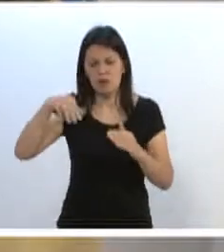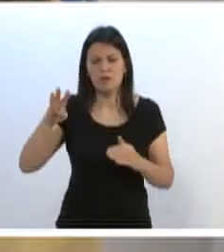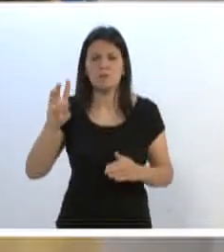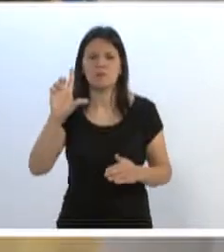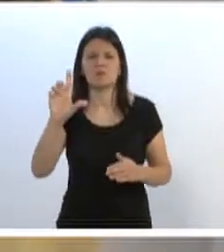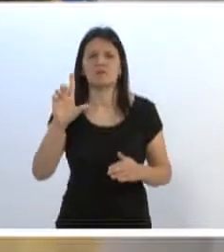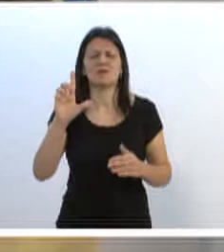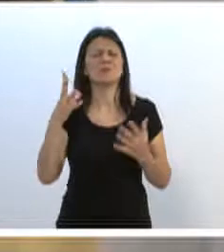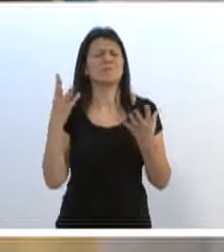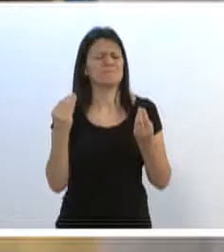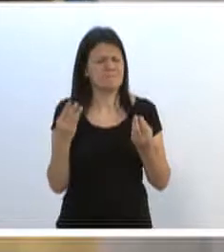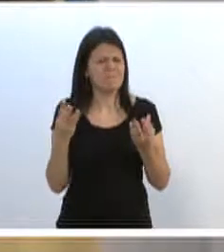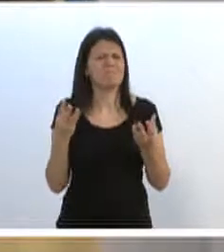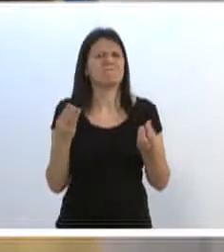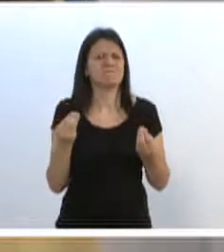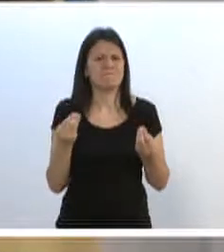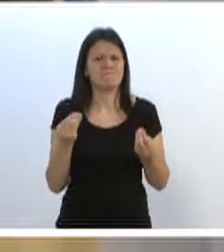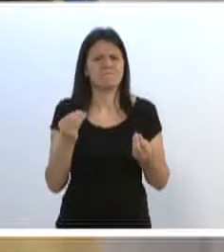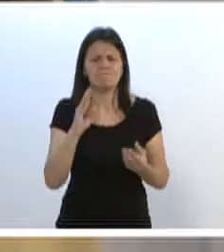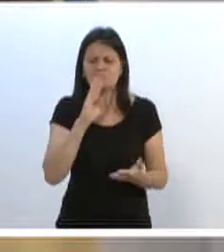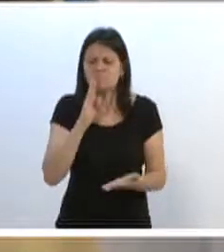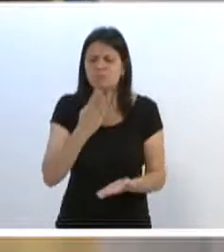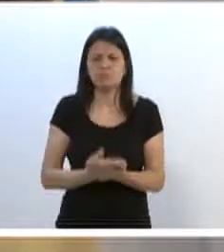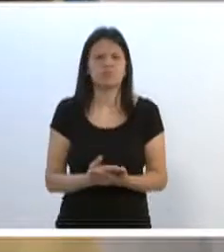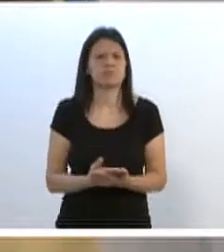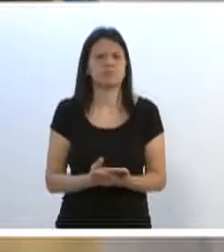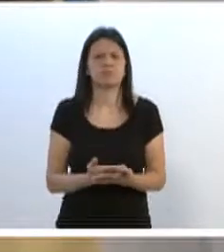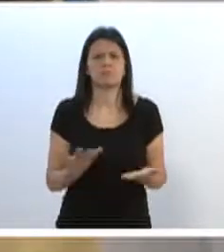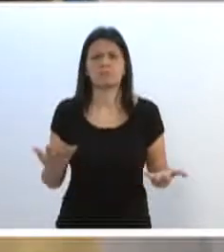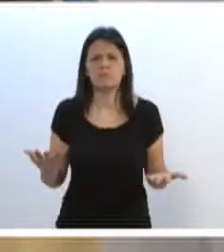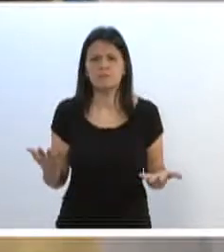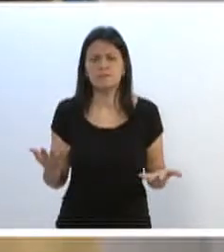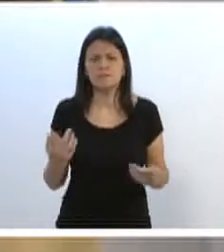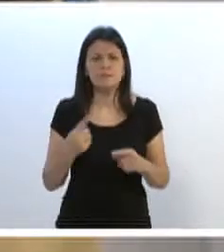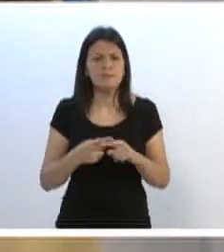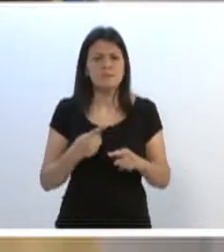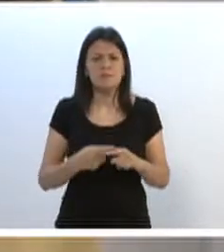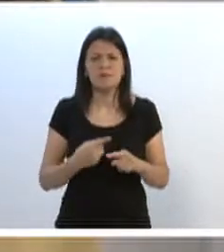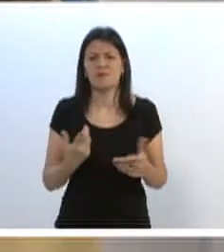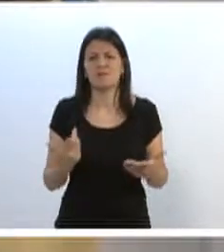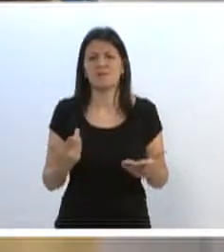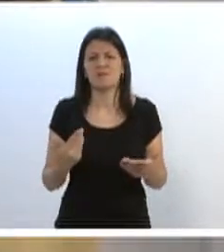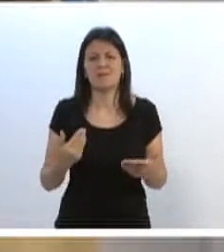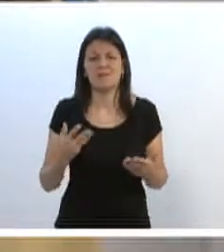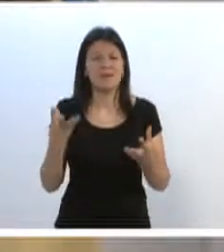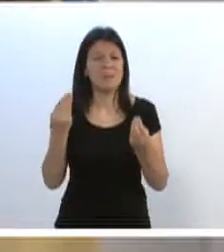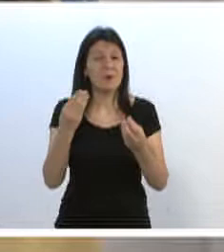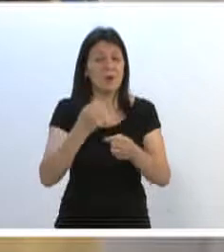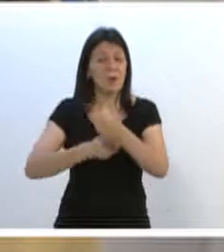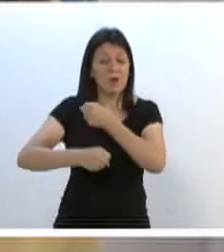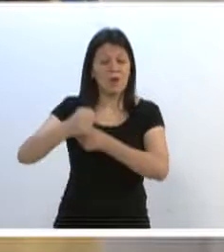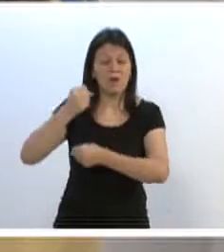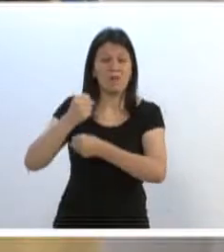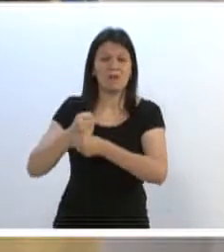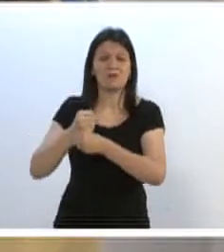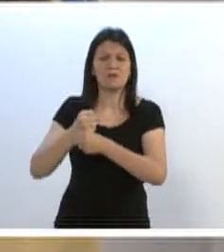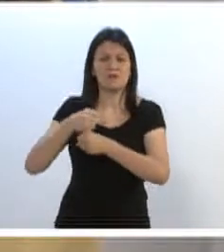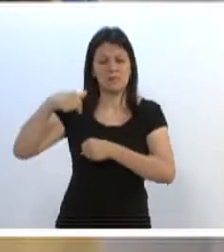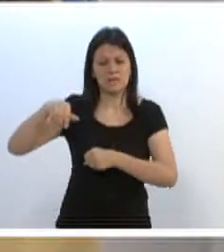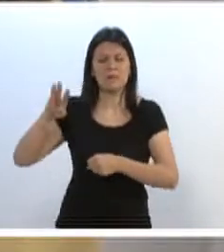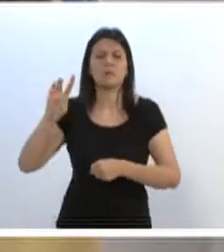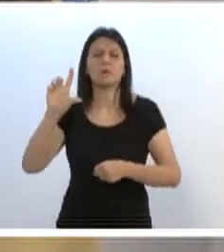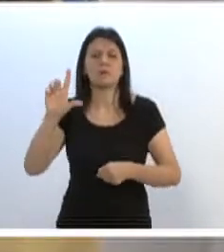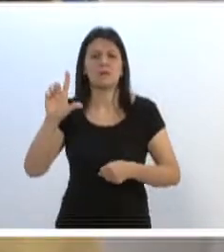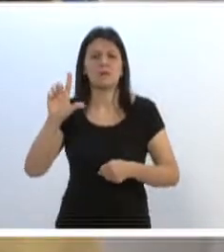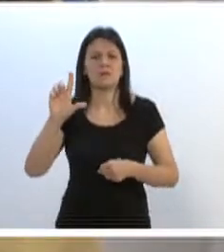dúvida, muitos deles indignados com essa posição com que se implantou há muitos anos na cidade de Blumenau,